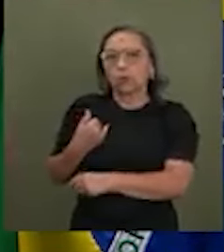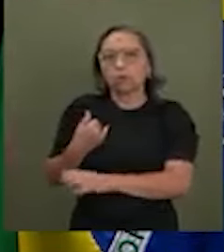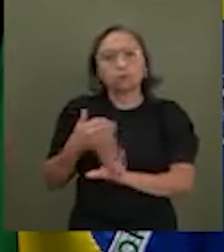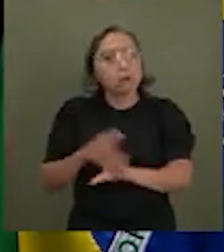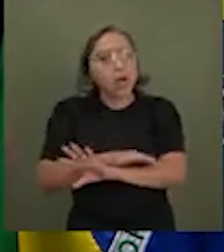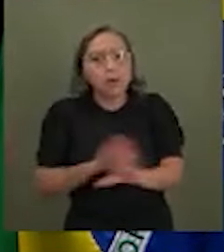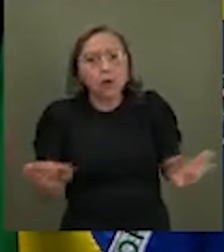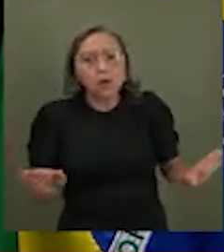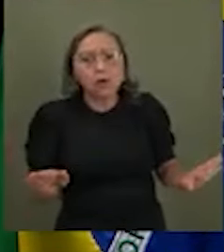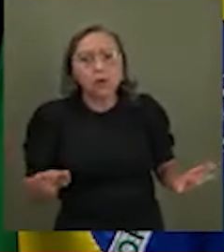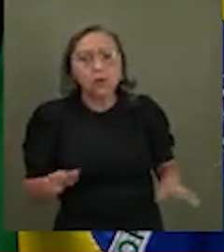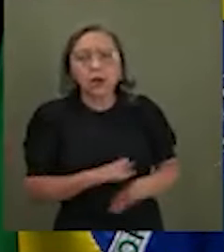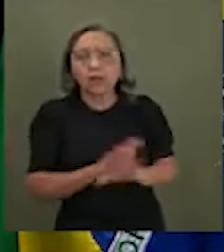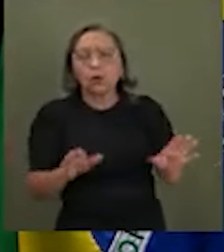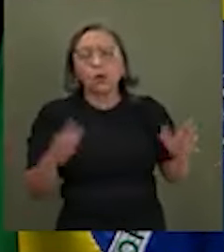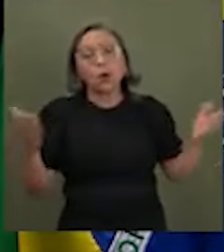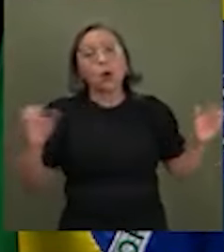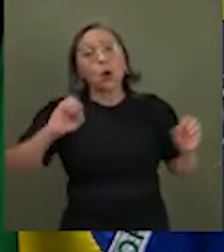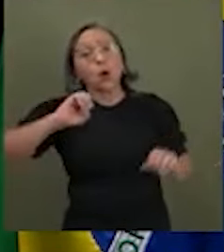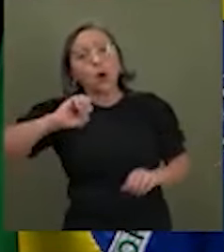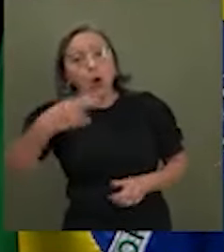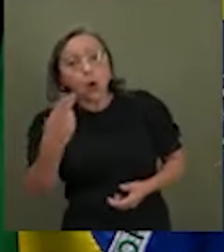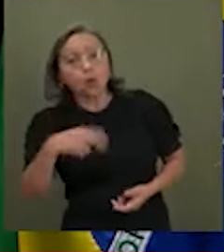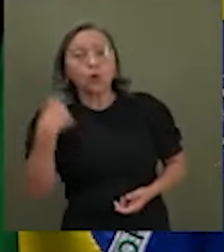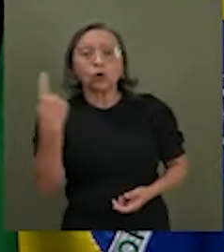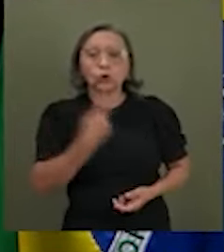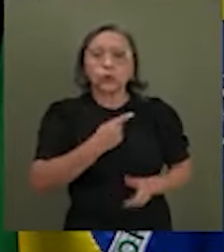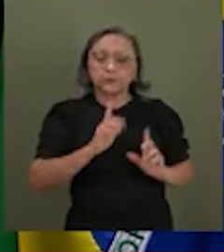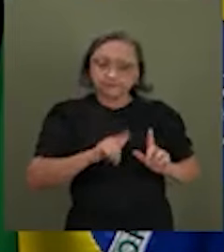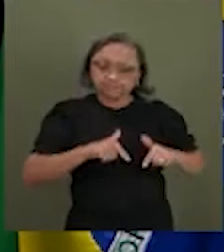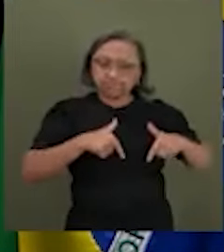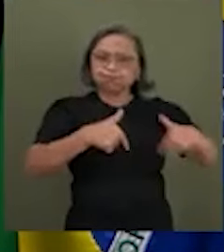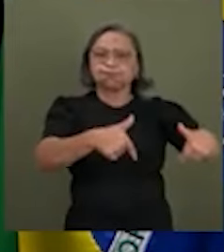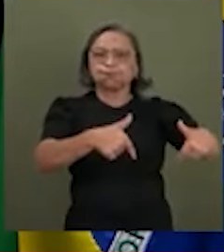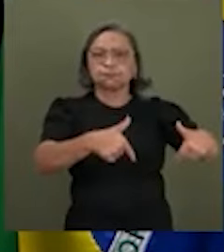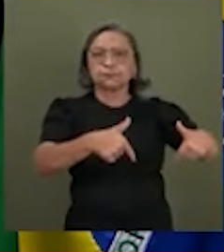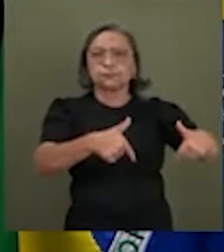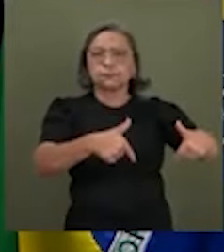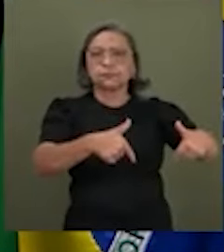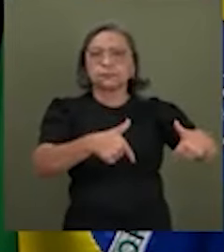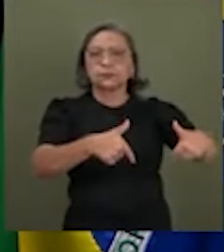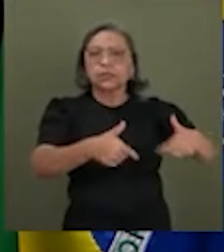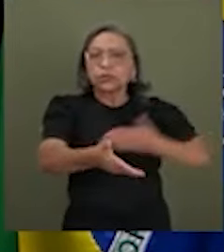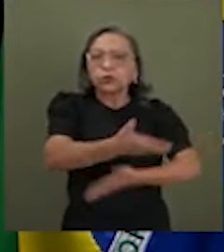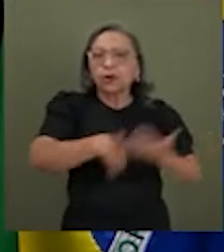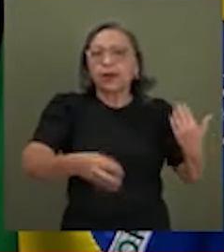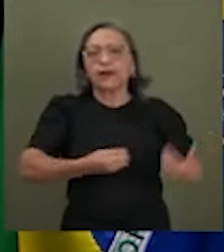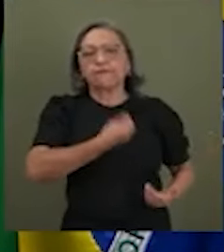acabou. Ou a gente vai dar a nossa vida,